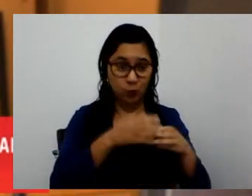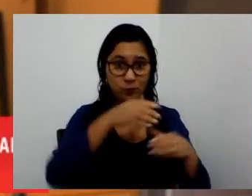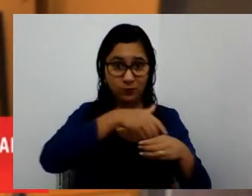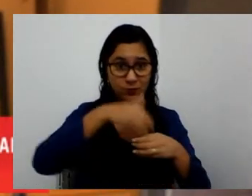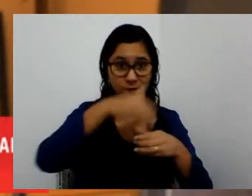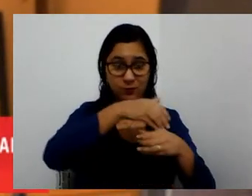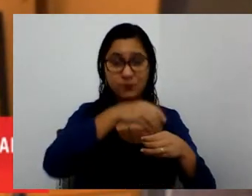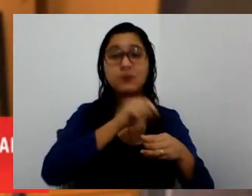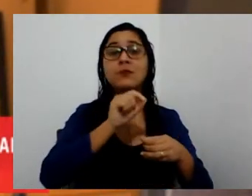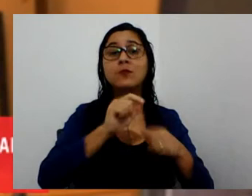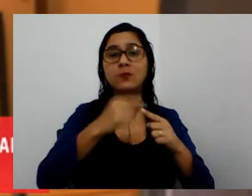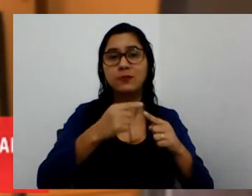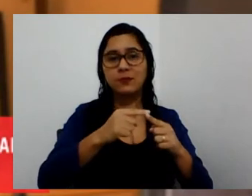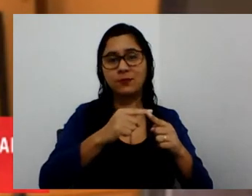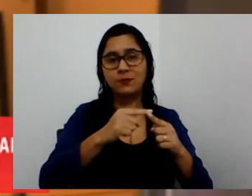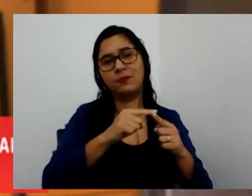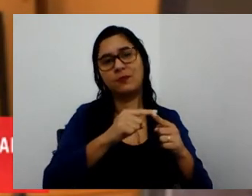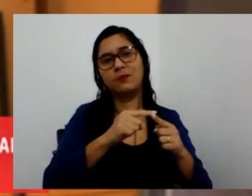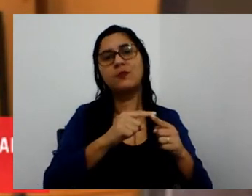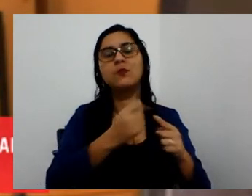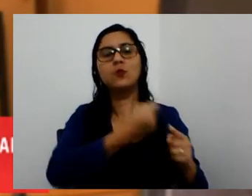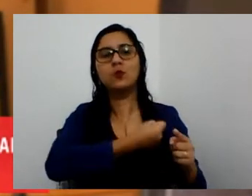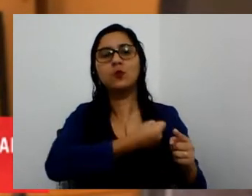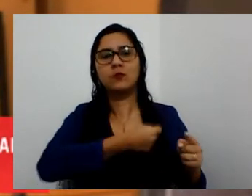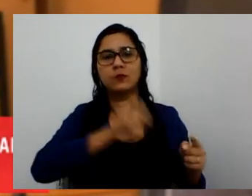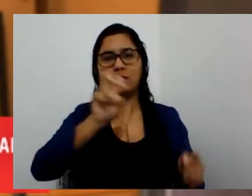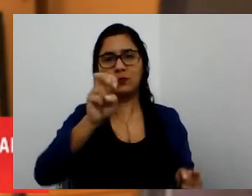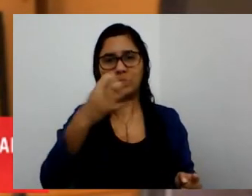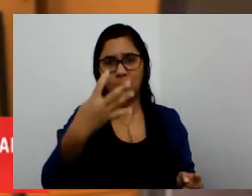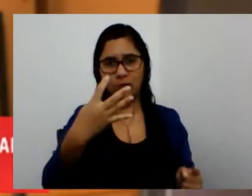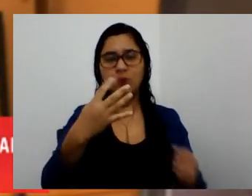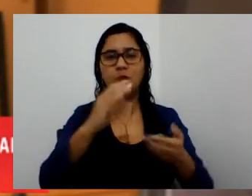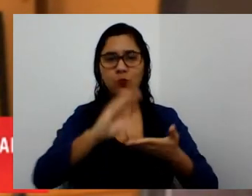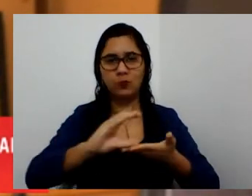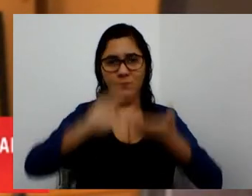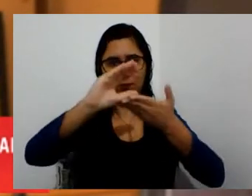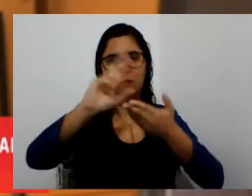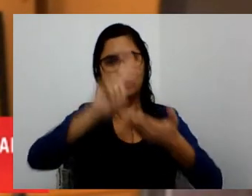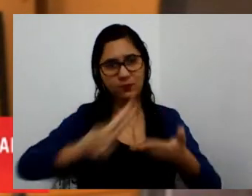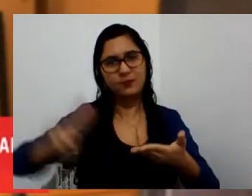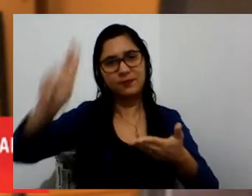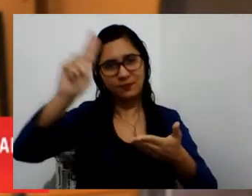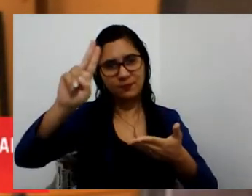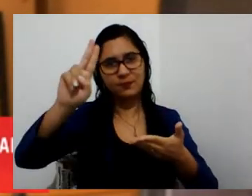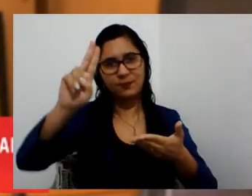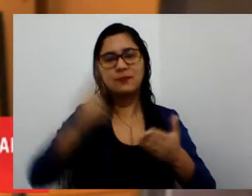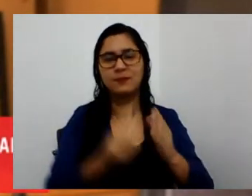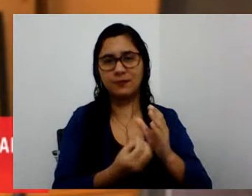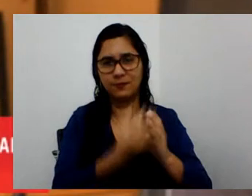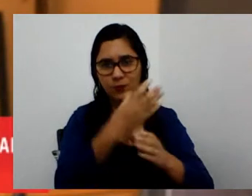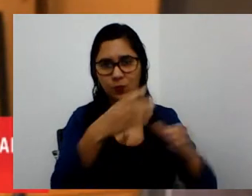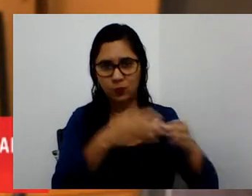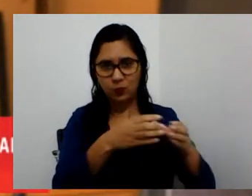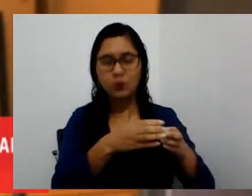instituída pelo ato administrativo número 54 do Conselho Universitário. Em